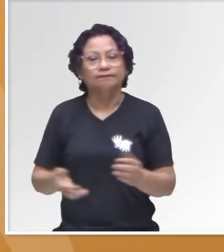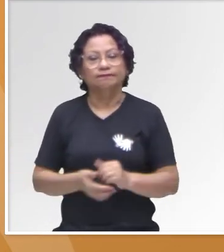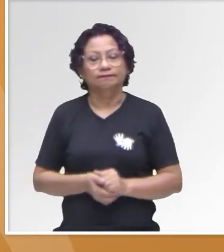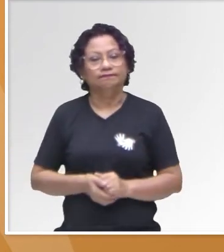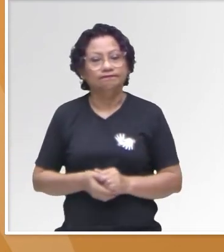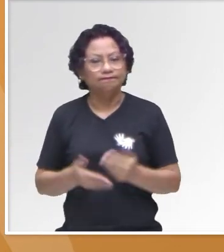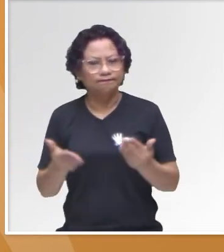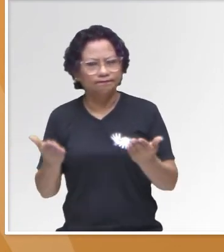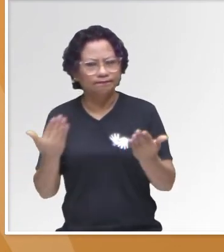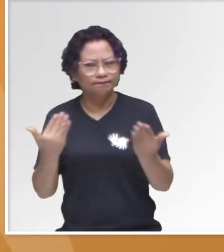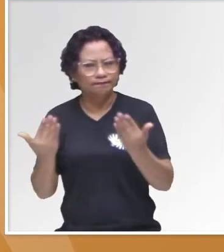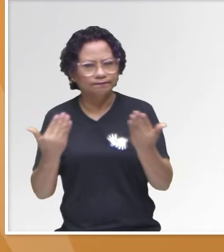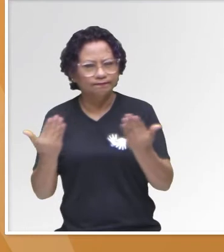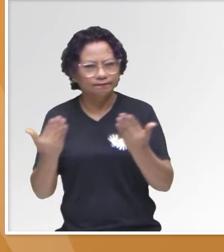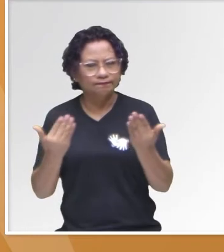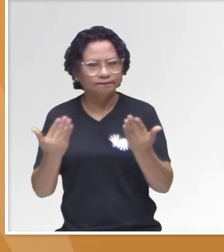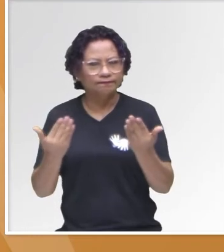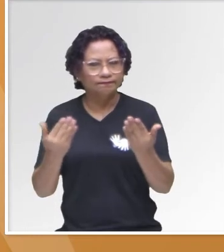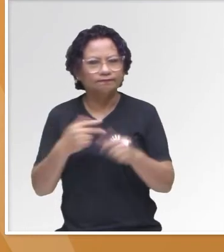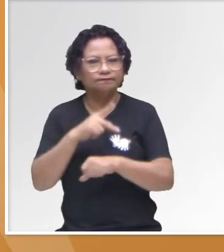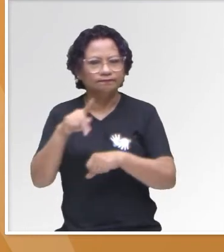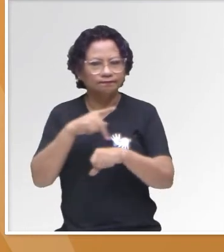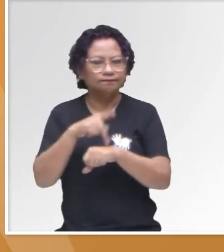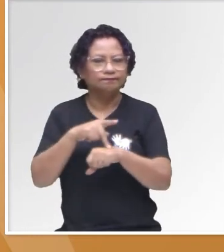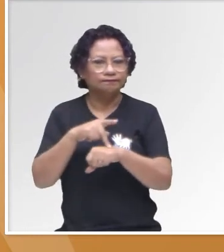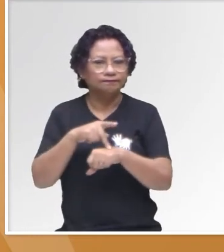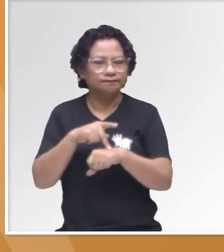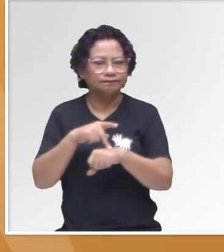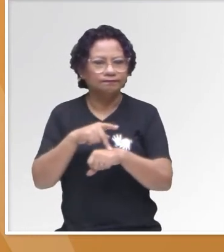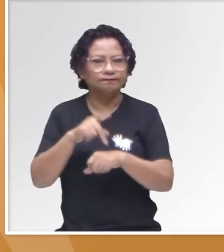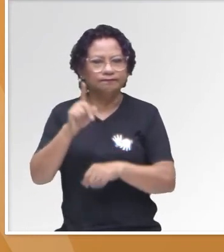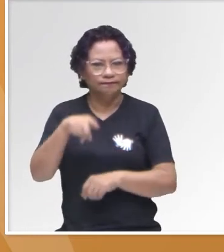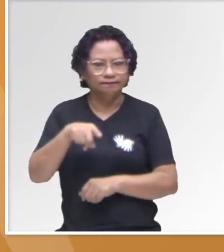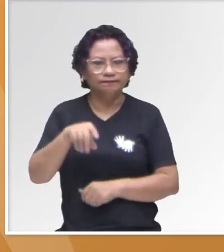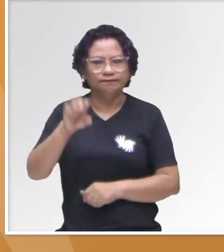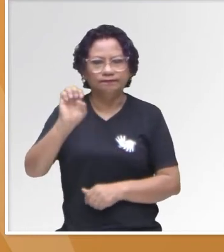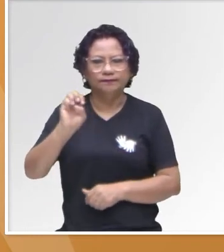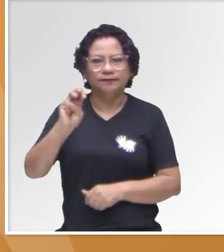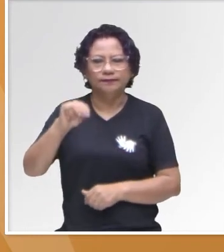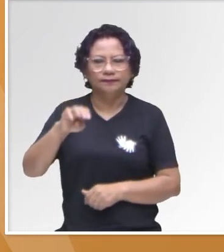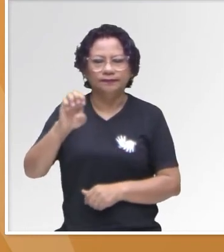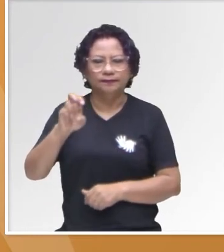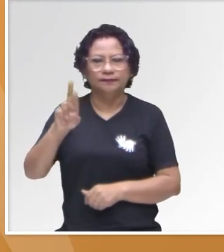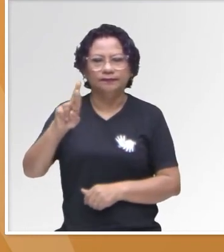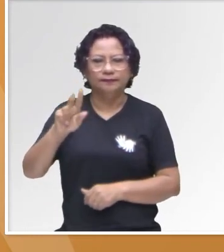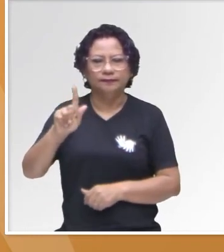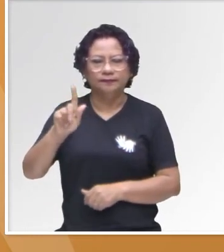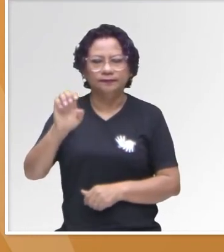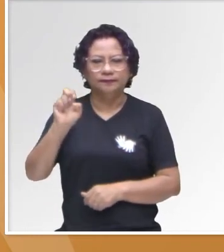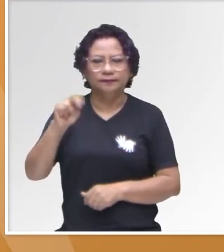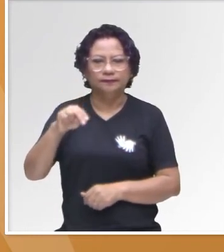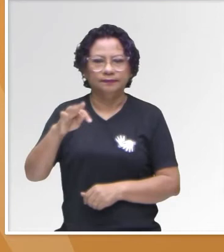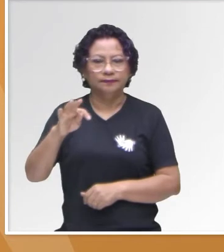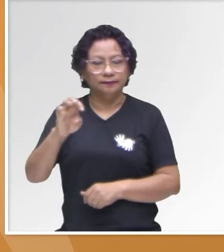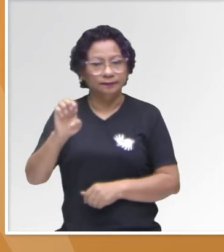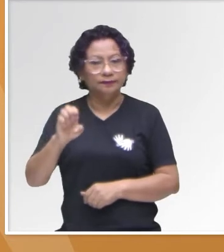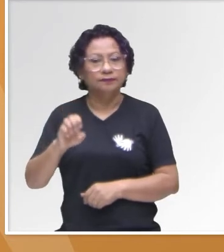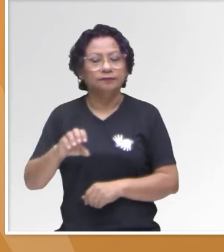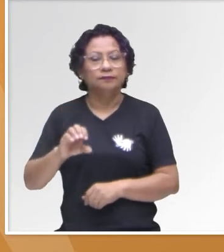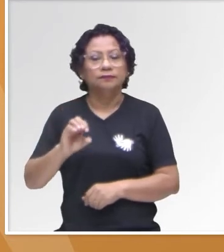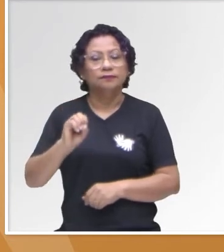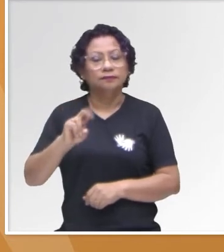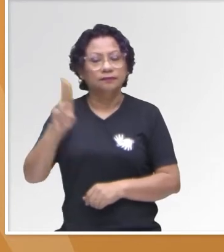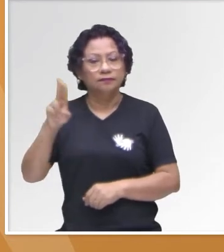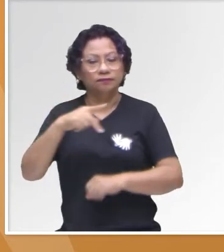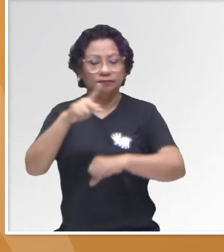posso classificar esse país também como um país emergente ou como um país em desenvolvimento, né? Que é o caso